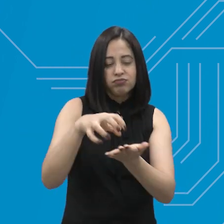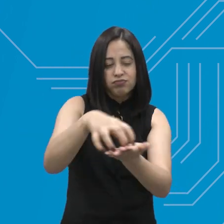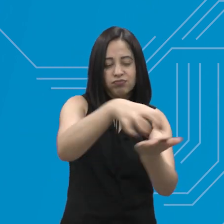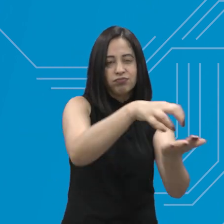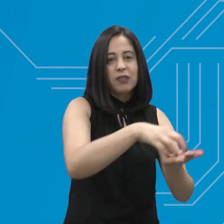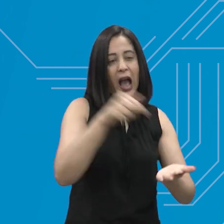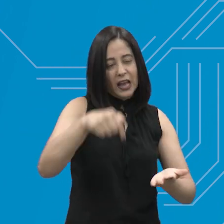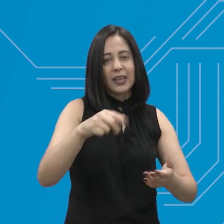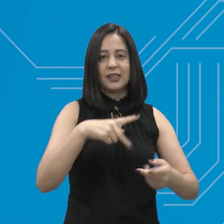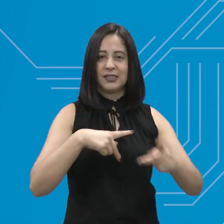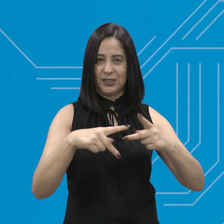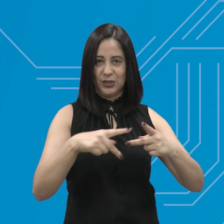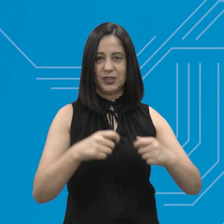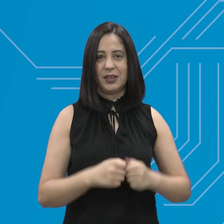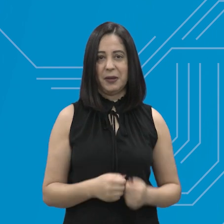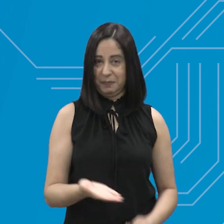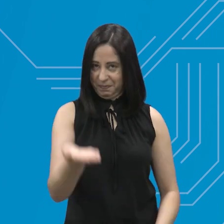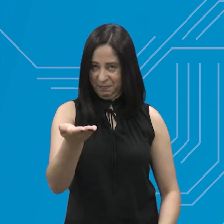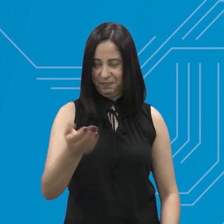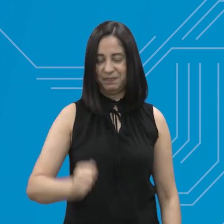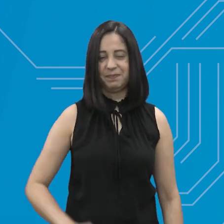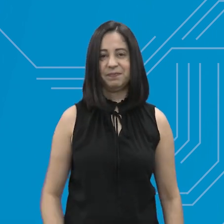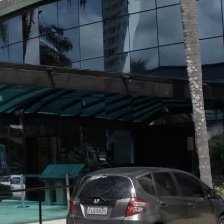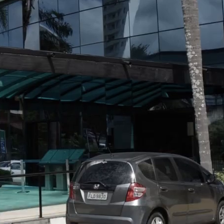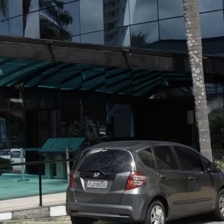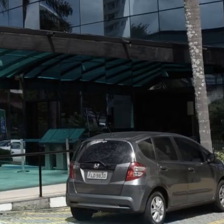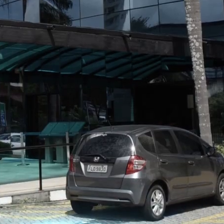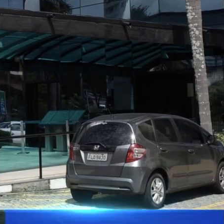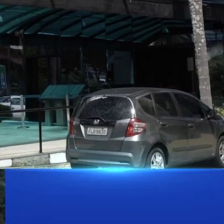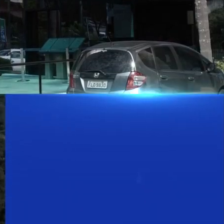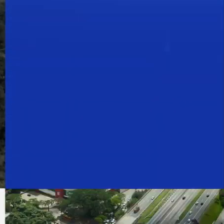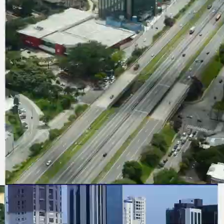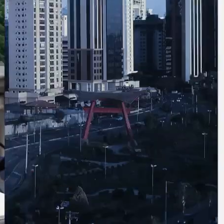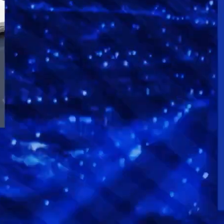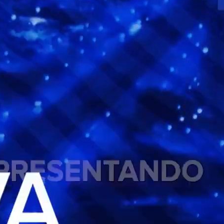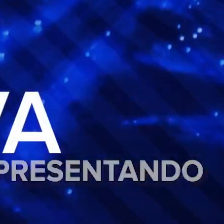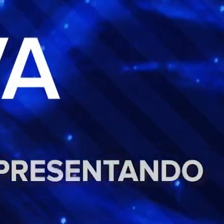unidades da rede pública municipal. É já já.